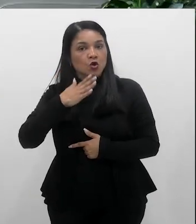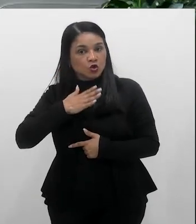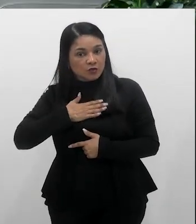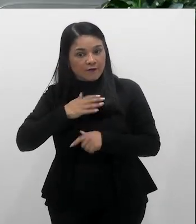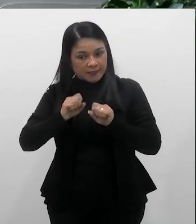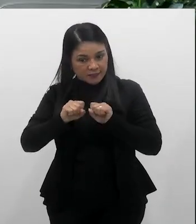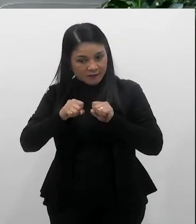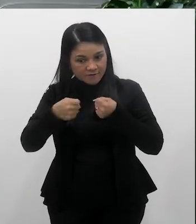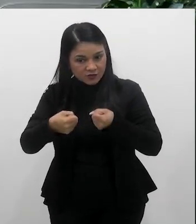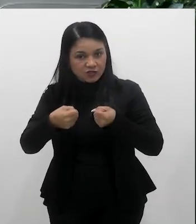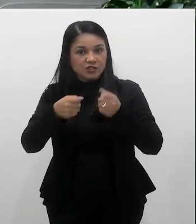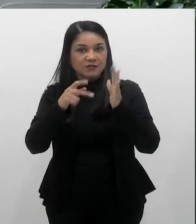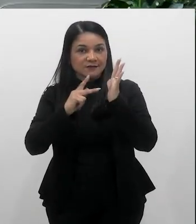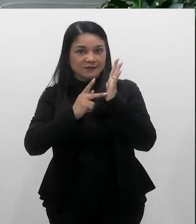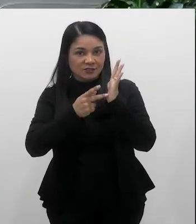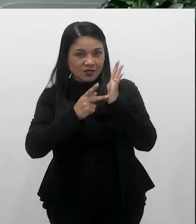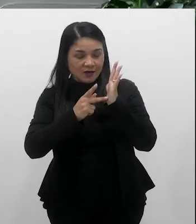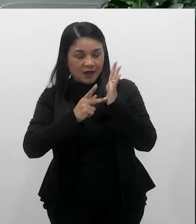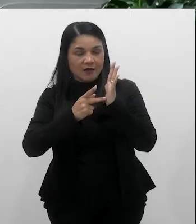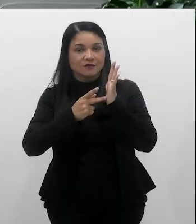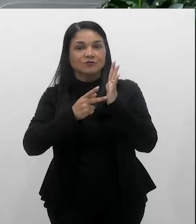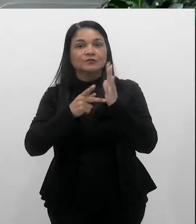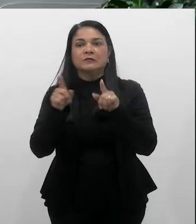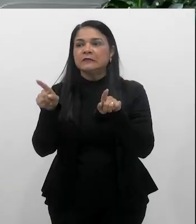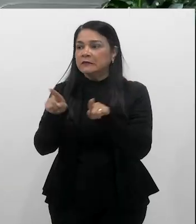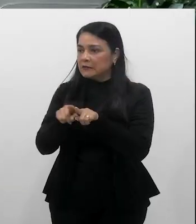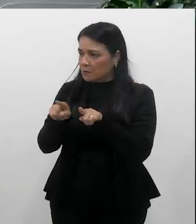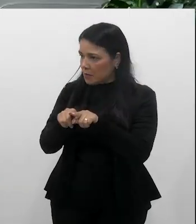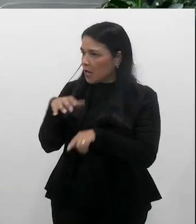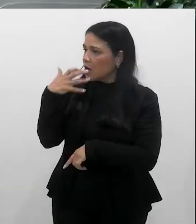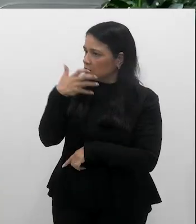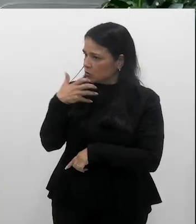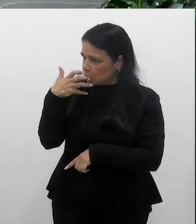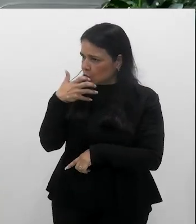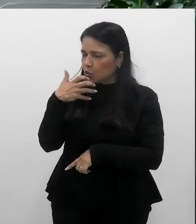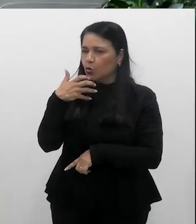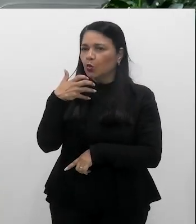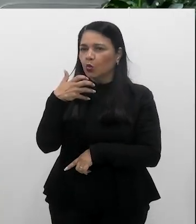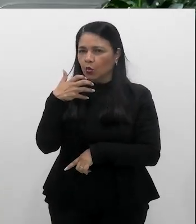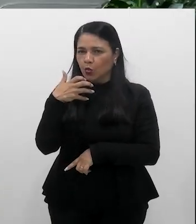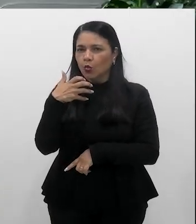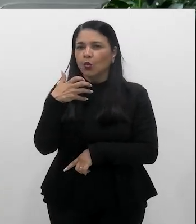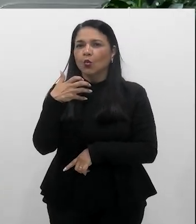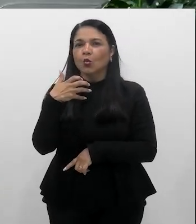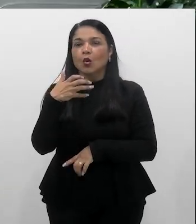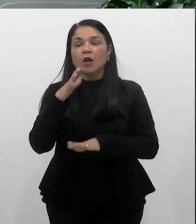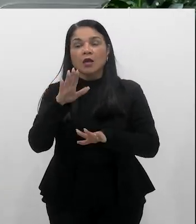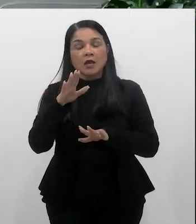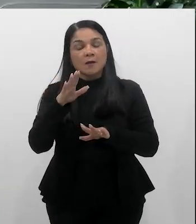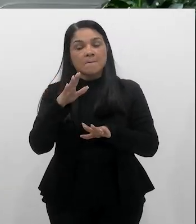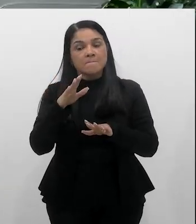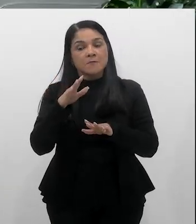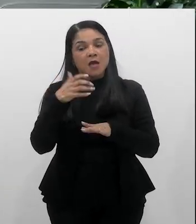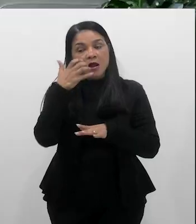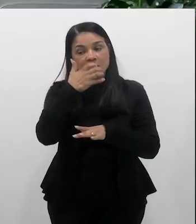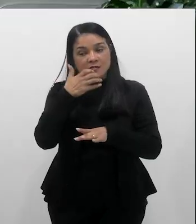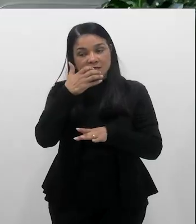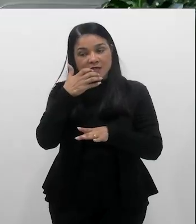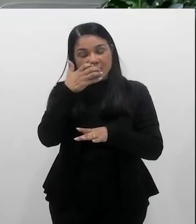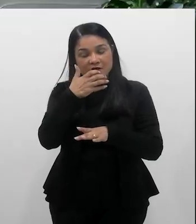politizado, tá? Defendia muito os sindicatos. E ele também era cantor. Cantor. Né? Ele cantava não